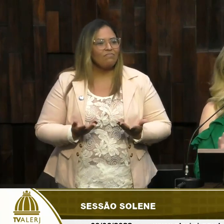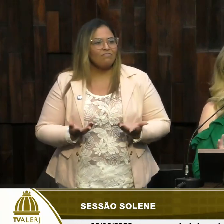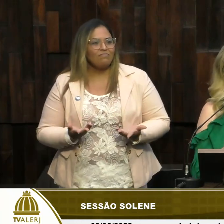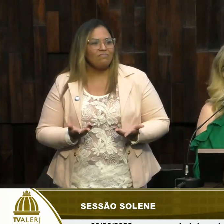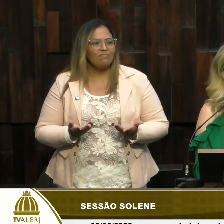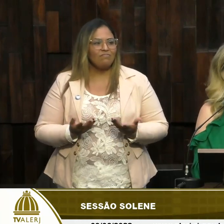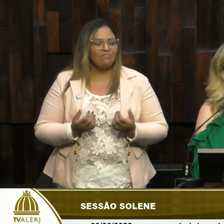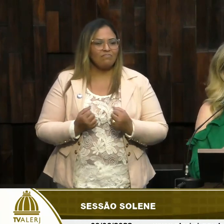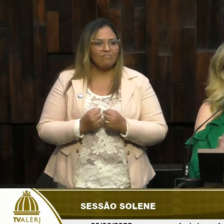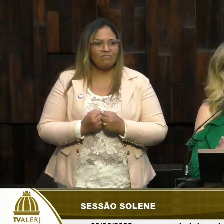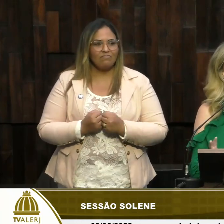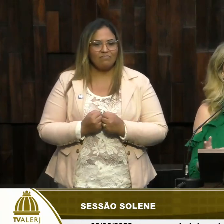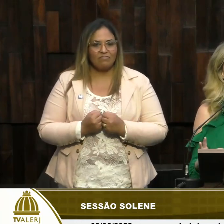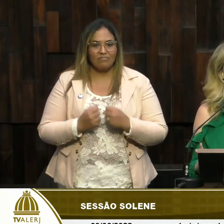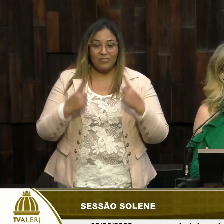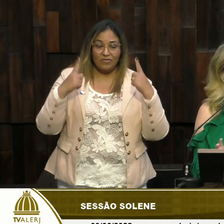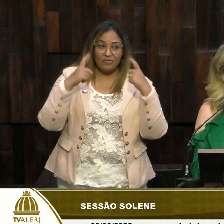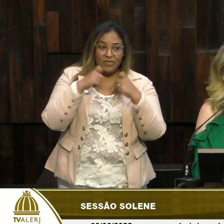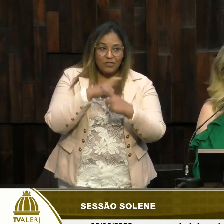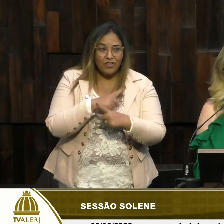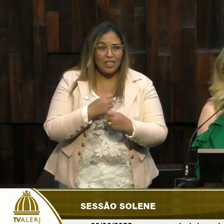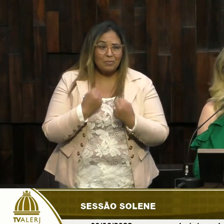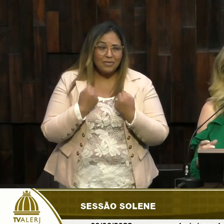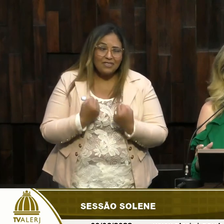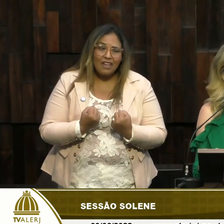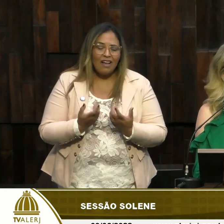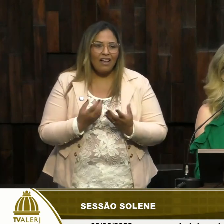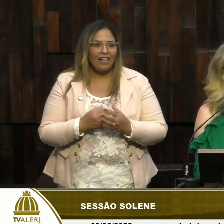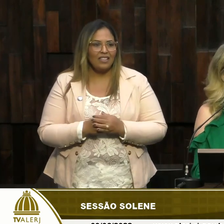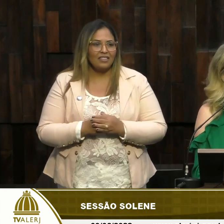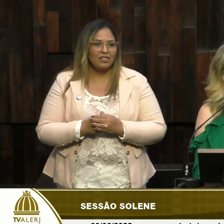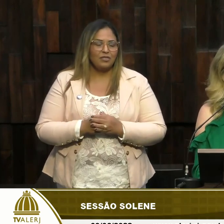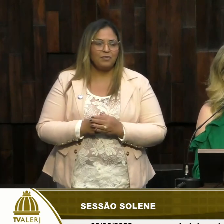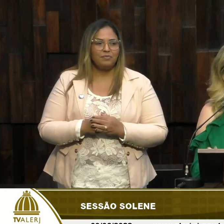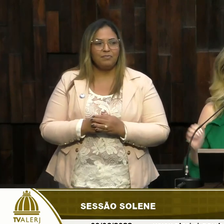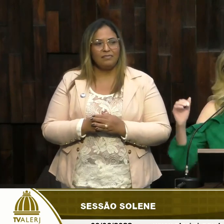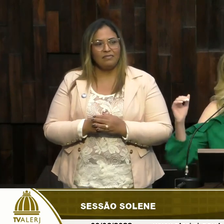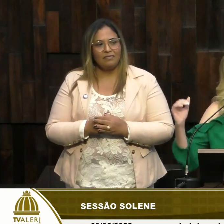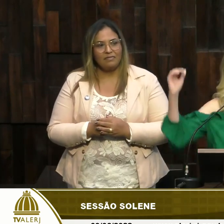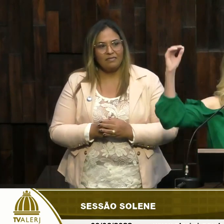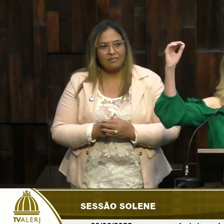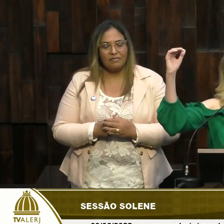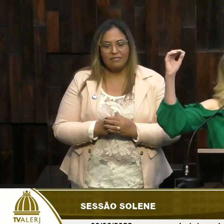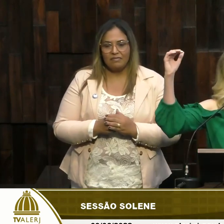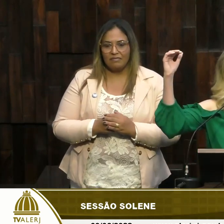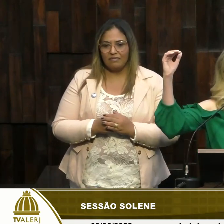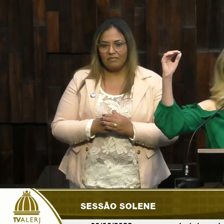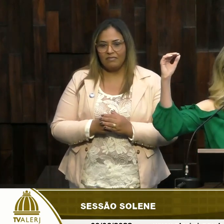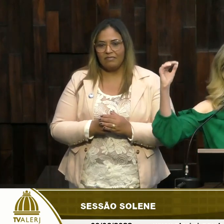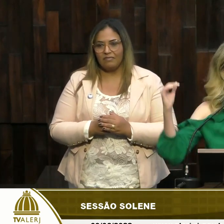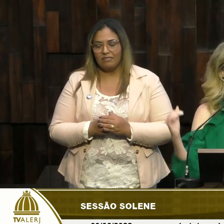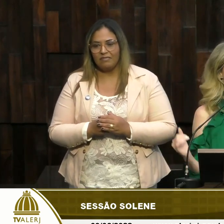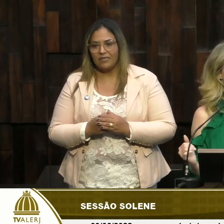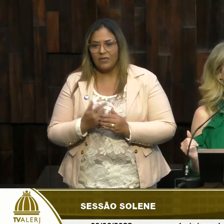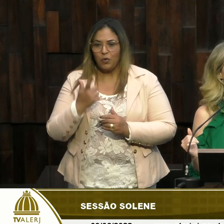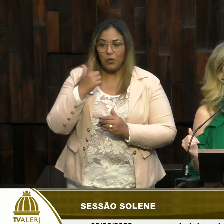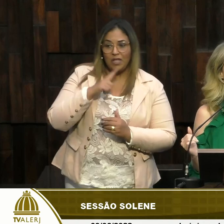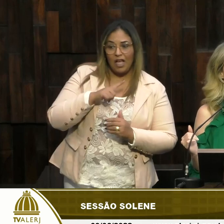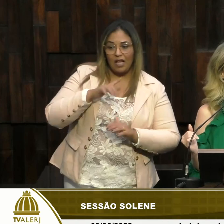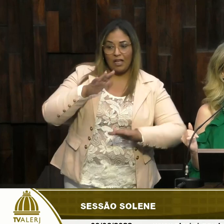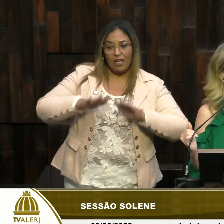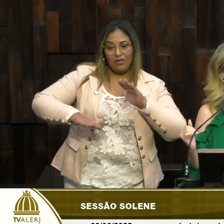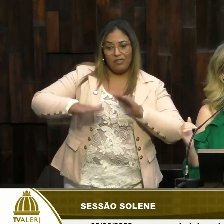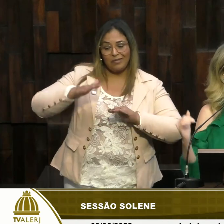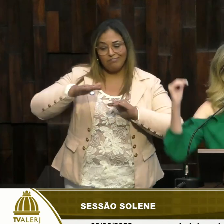Porque você não tem uma periodicidade certa para os concursos públicos, então, horas você está bem, horas você está